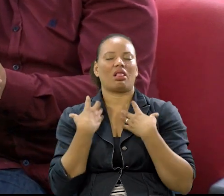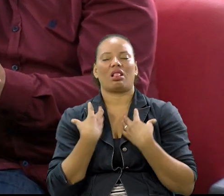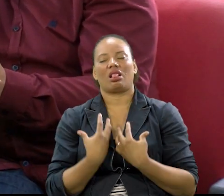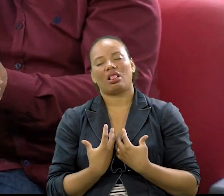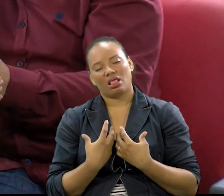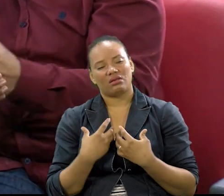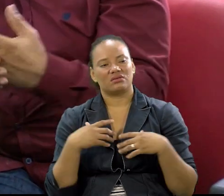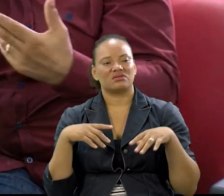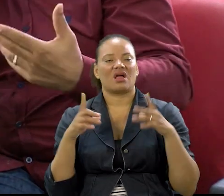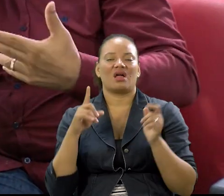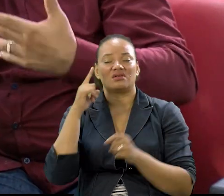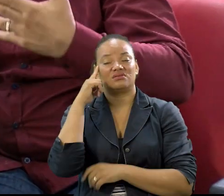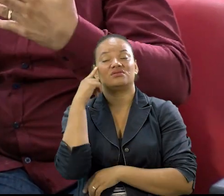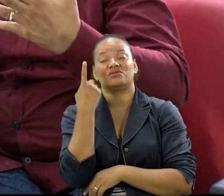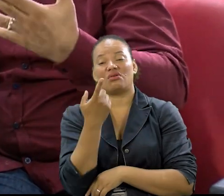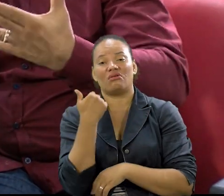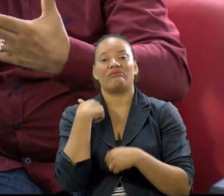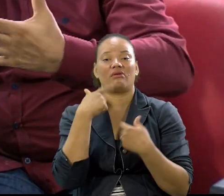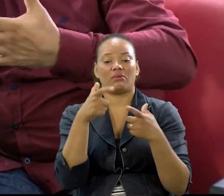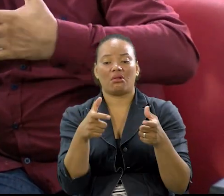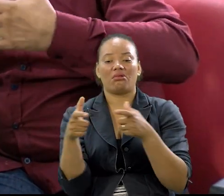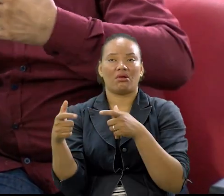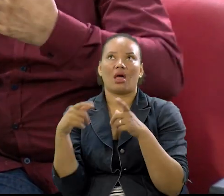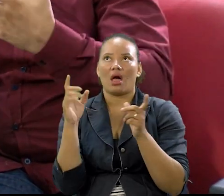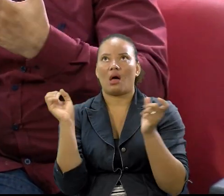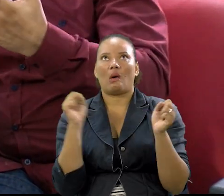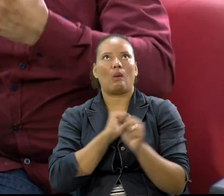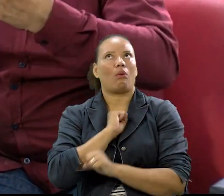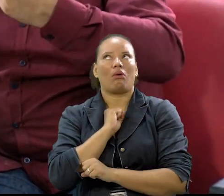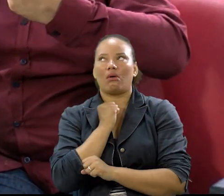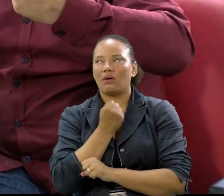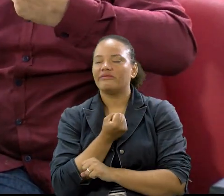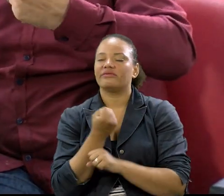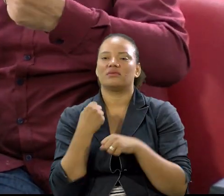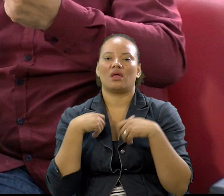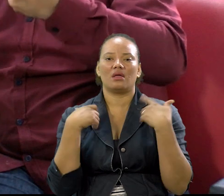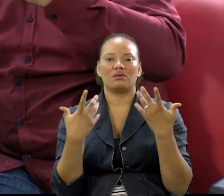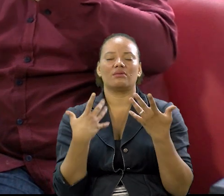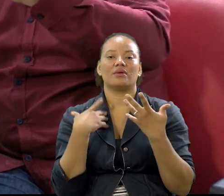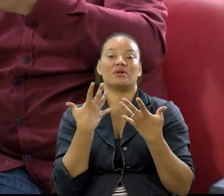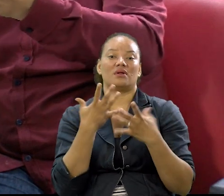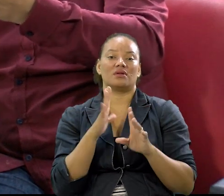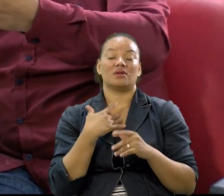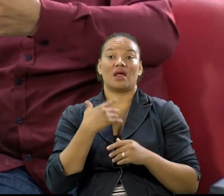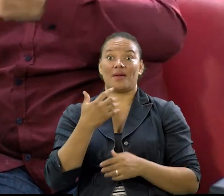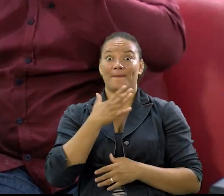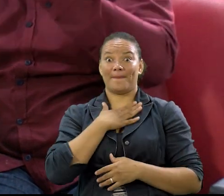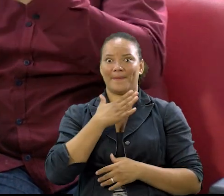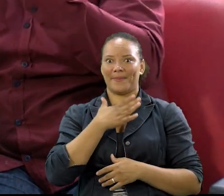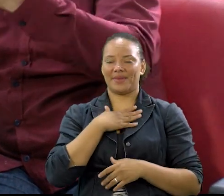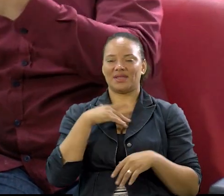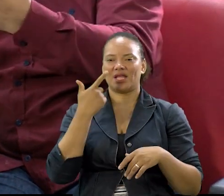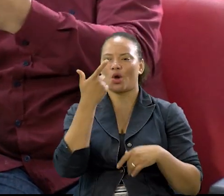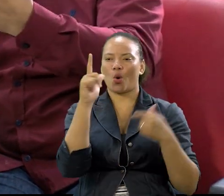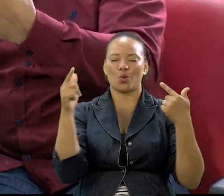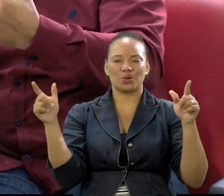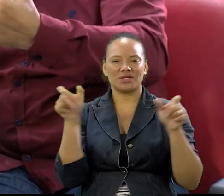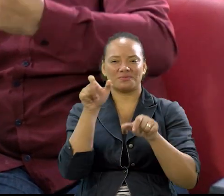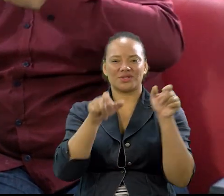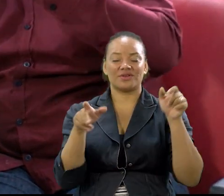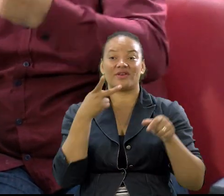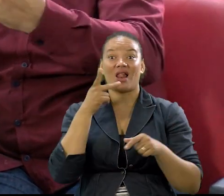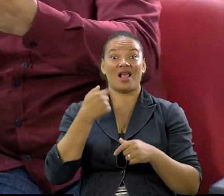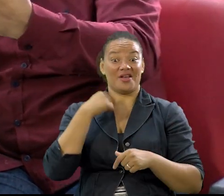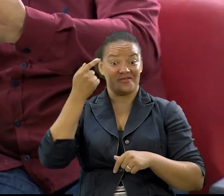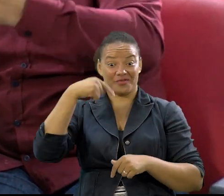arrastado Ah vou eu mais um dia para aquele lugar terrível e aqueles que vão não lá vou eu mais um dia pro meu lugar de trabalho onde eu